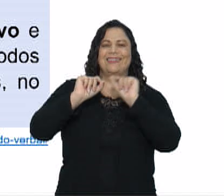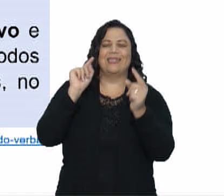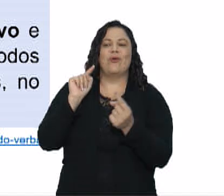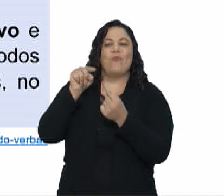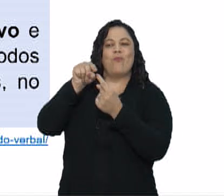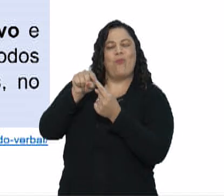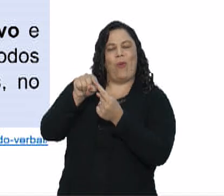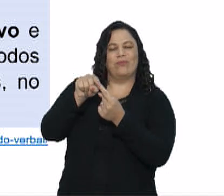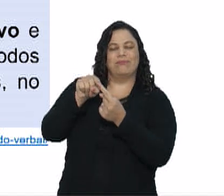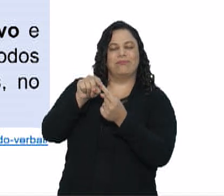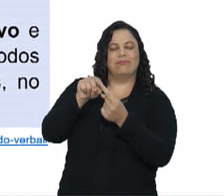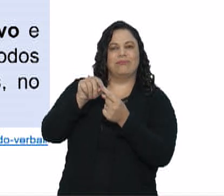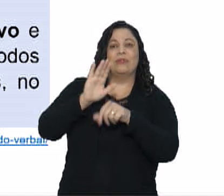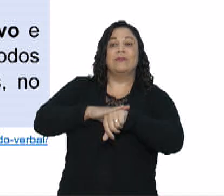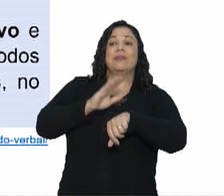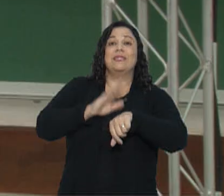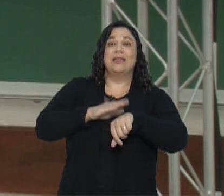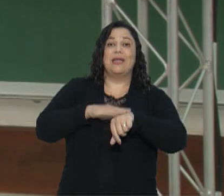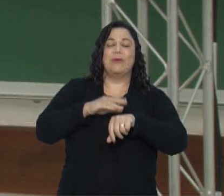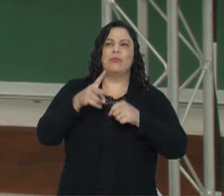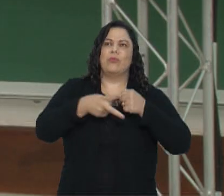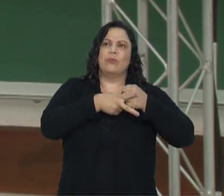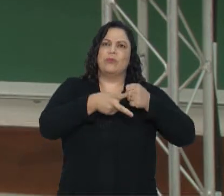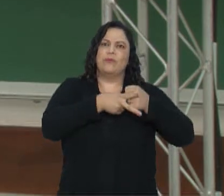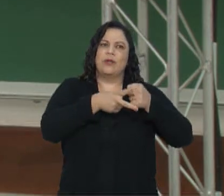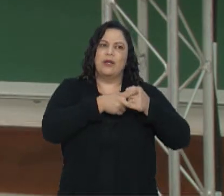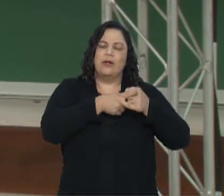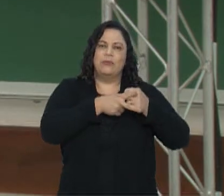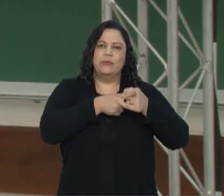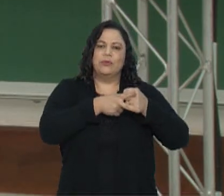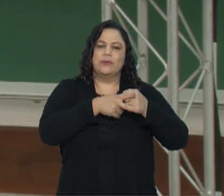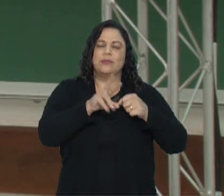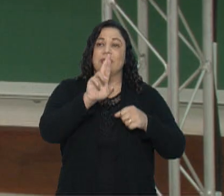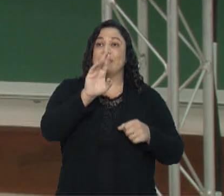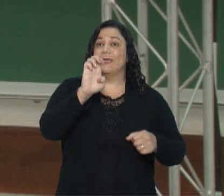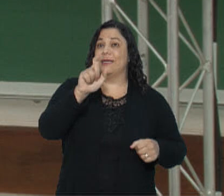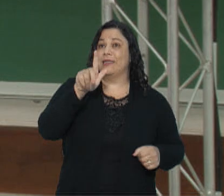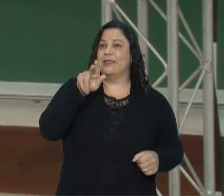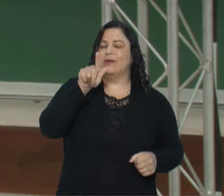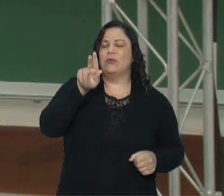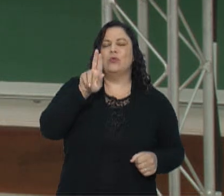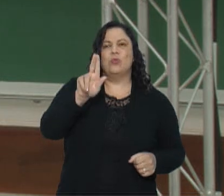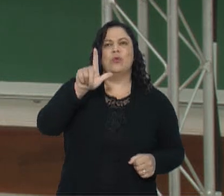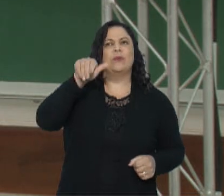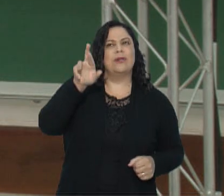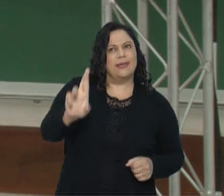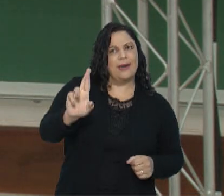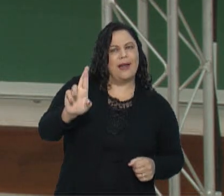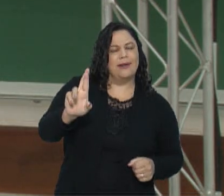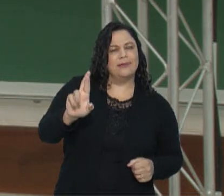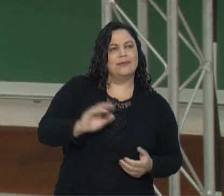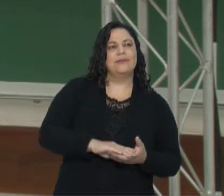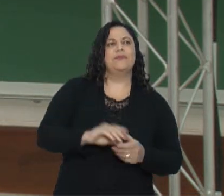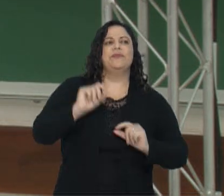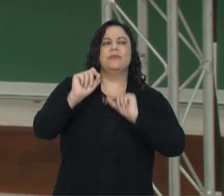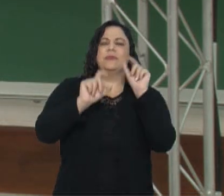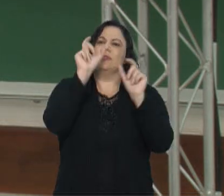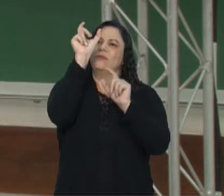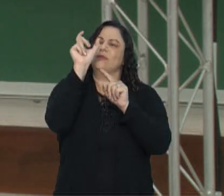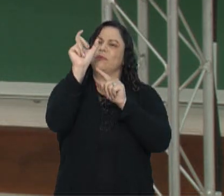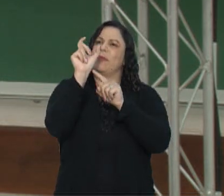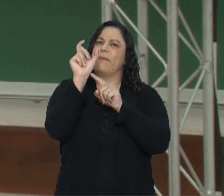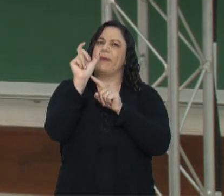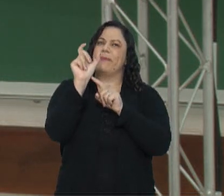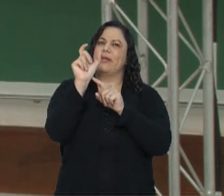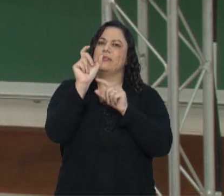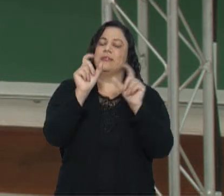o tempo e o modo de um verbo. Então, nós temos os verbos regulares e irregulares. Regulares é aquele que mantém o radical